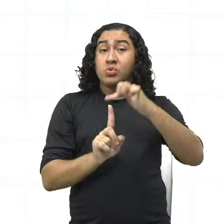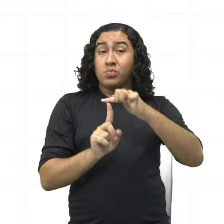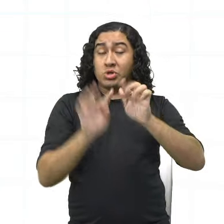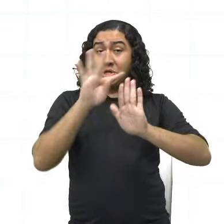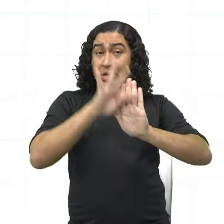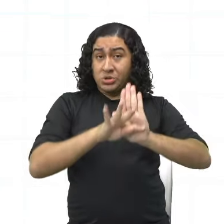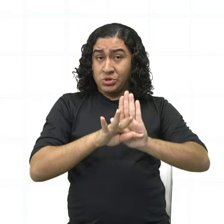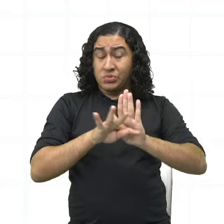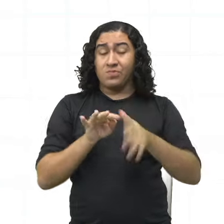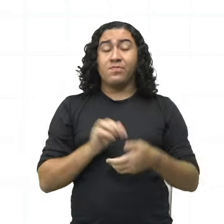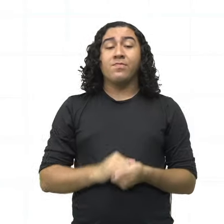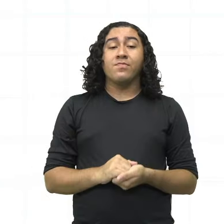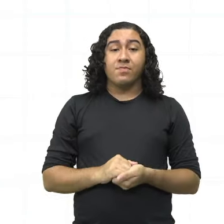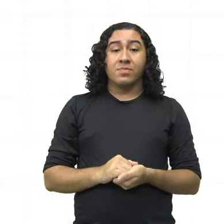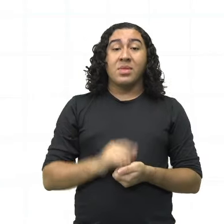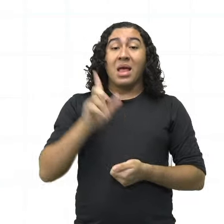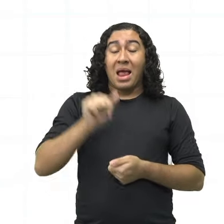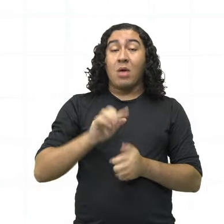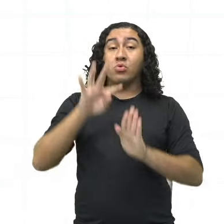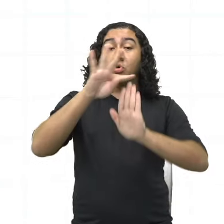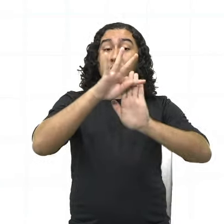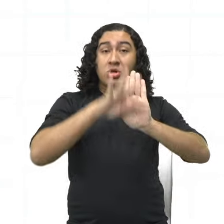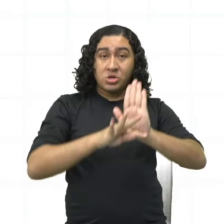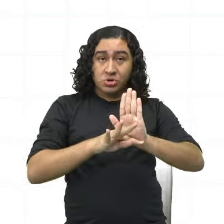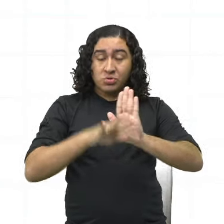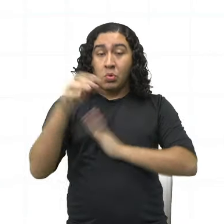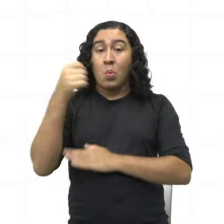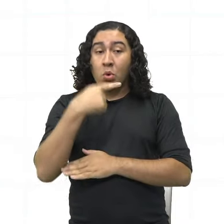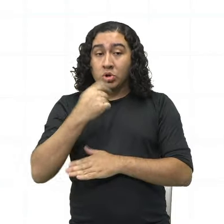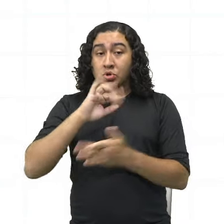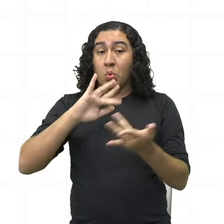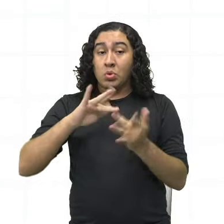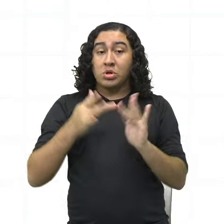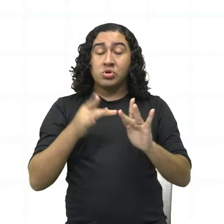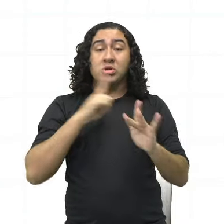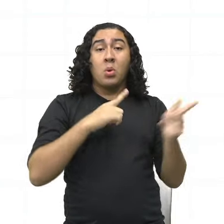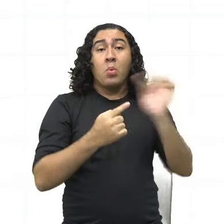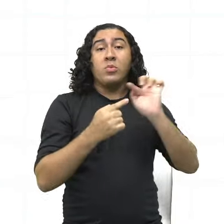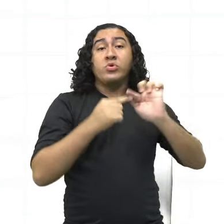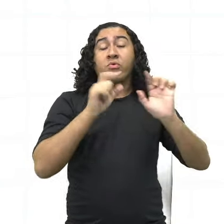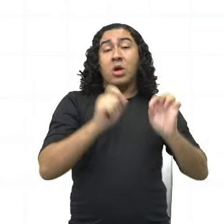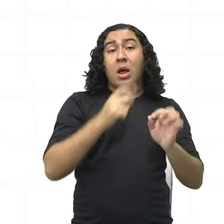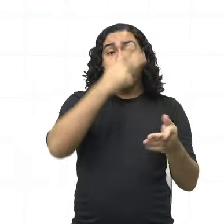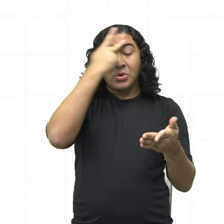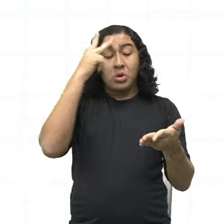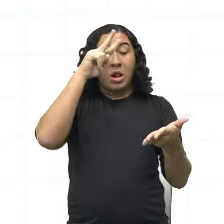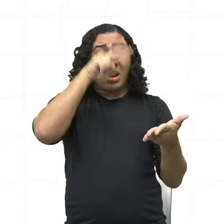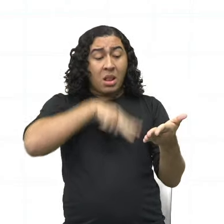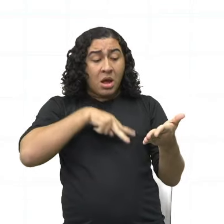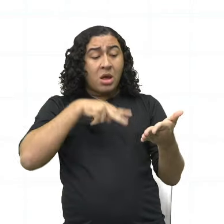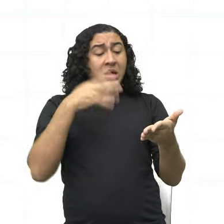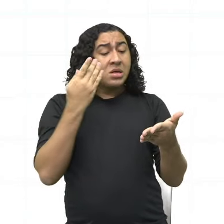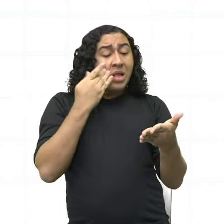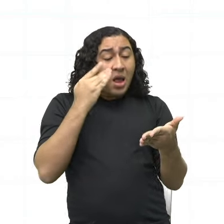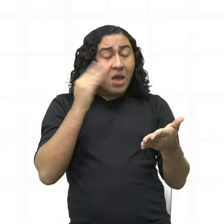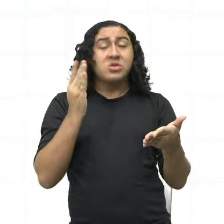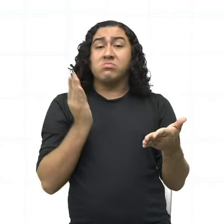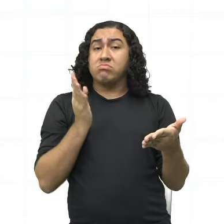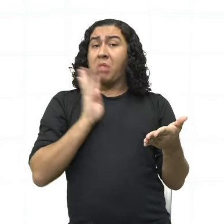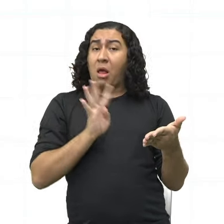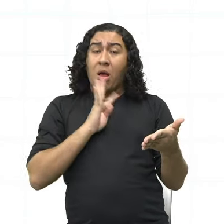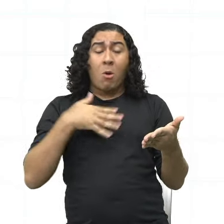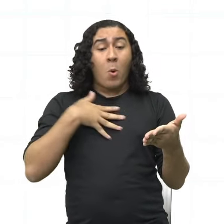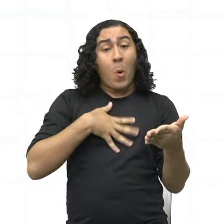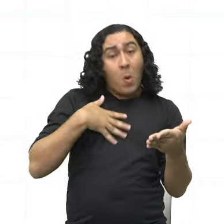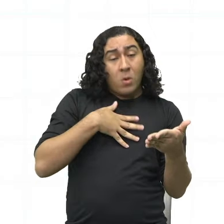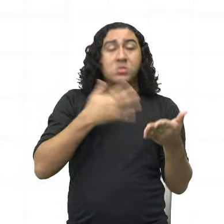é, a anedota é um texto humorístico que tem como objetivo o entretenimento. Apenas o entretenimento. Nós